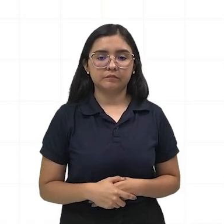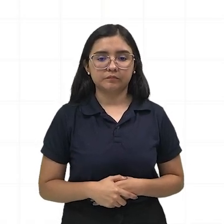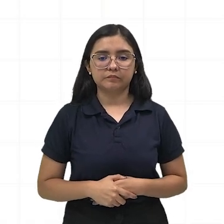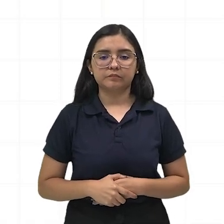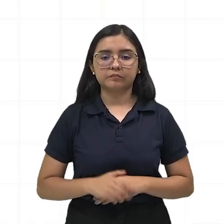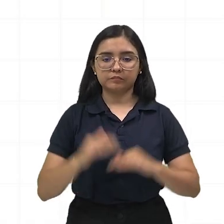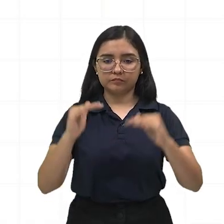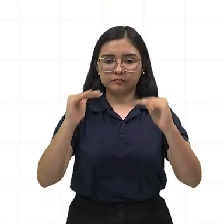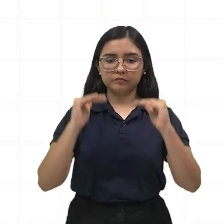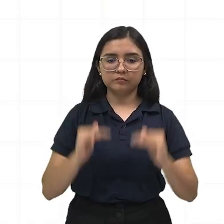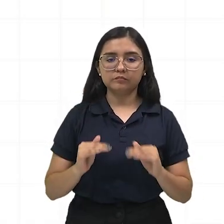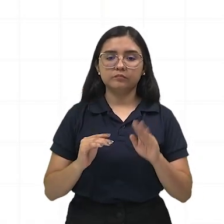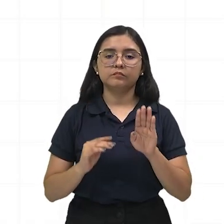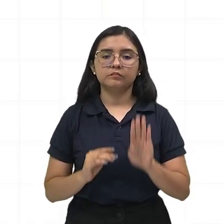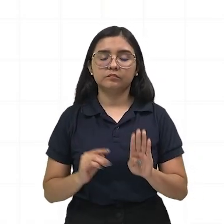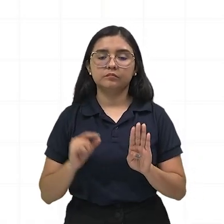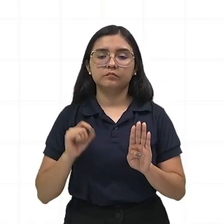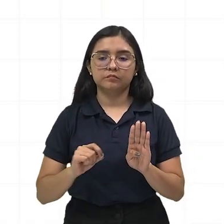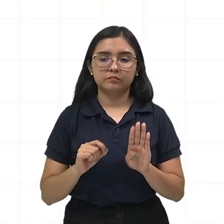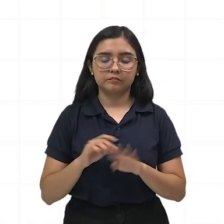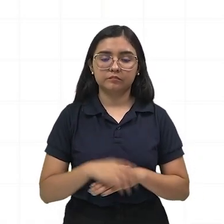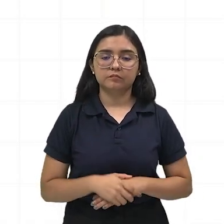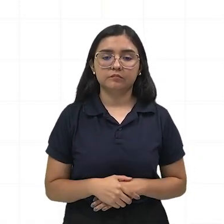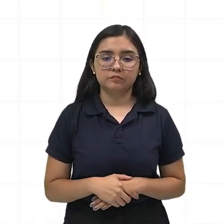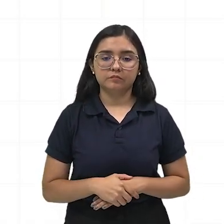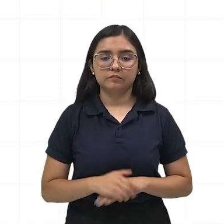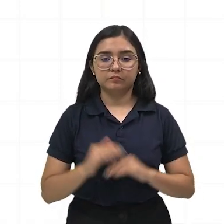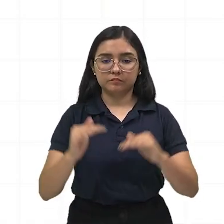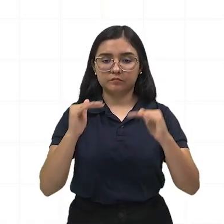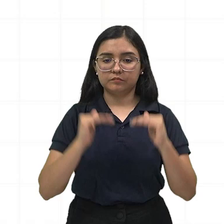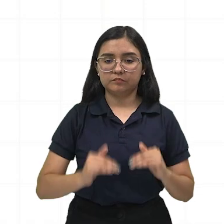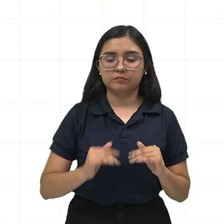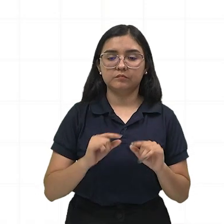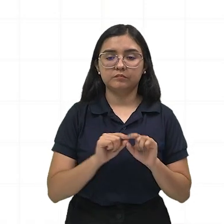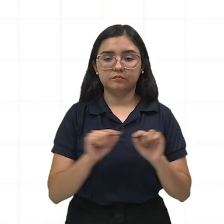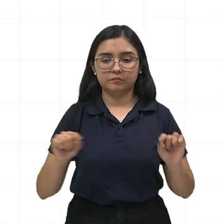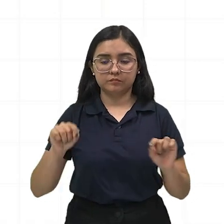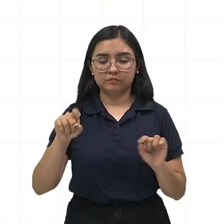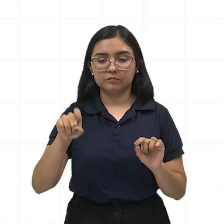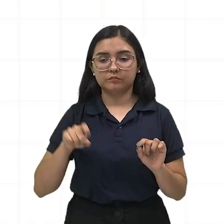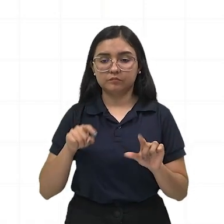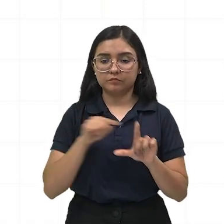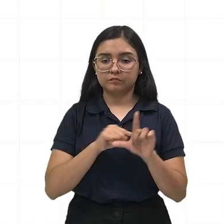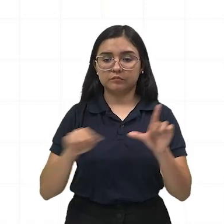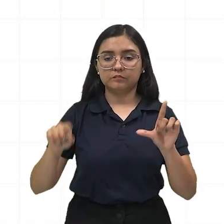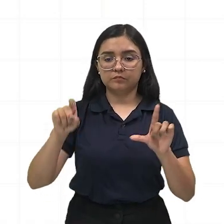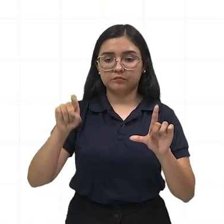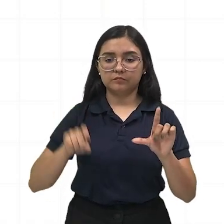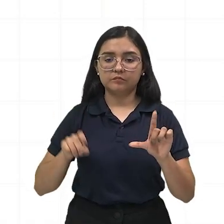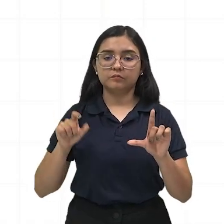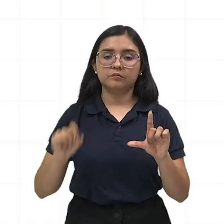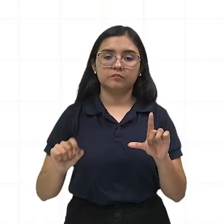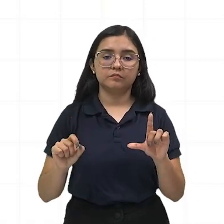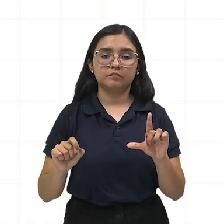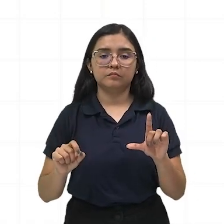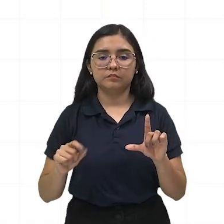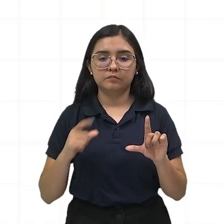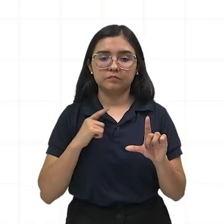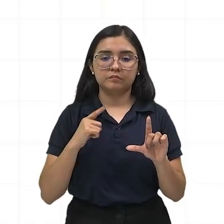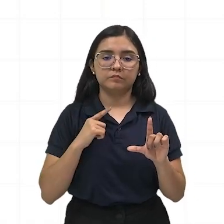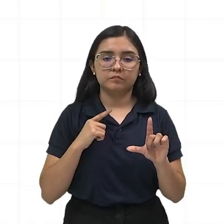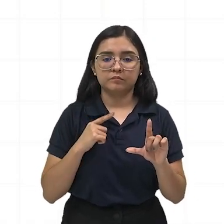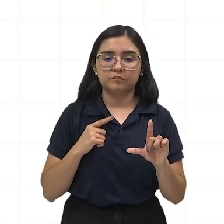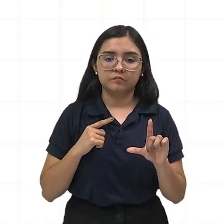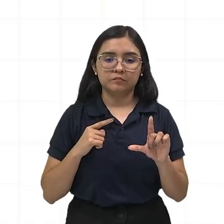refletido aqui em relação ao eixo X, né? Que é o eixo de reflexão, o reflexo dele é